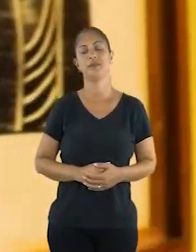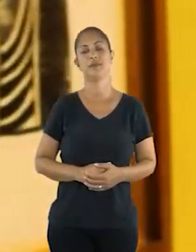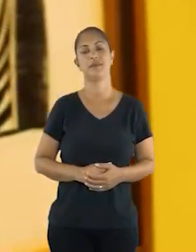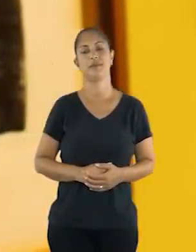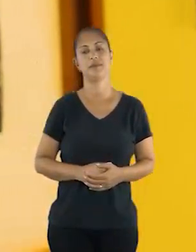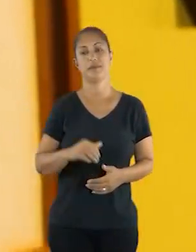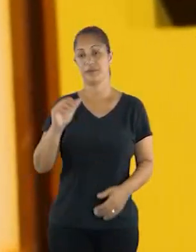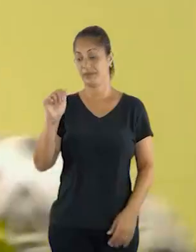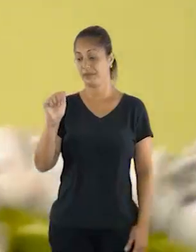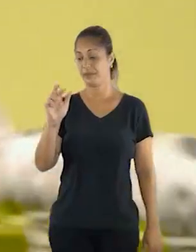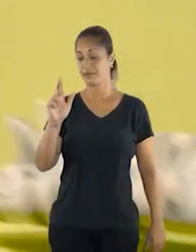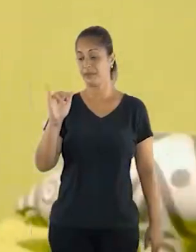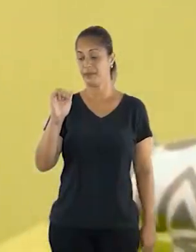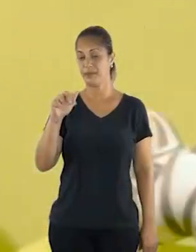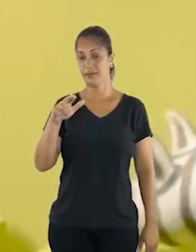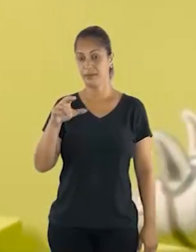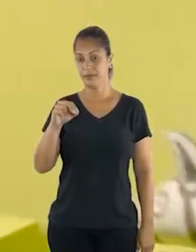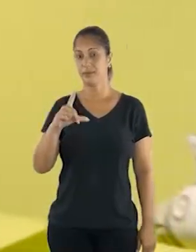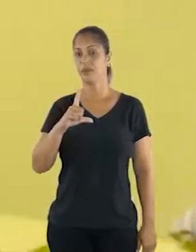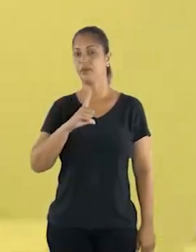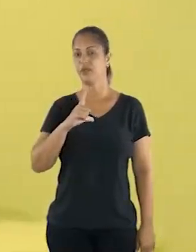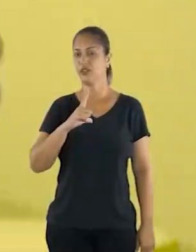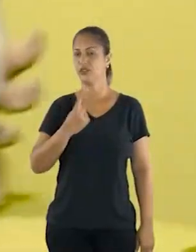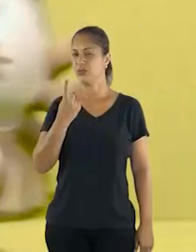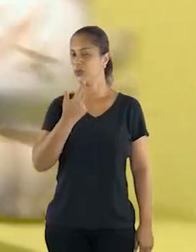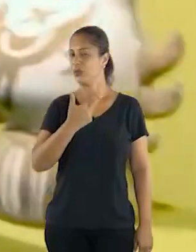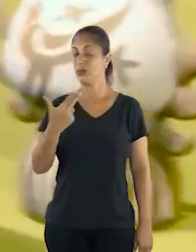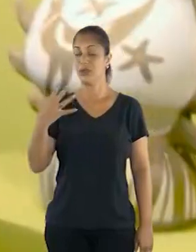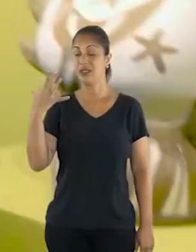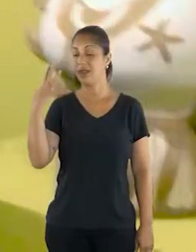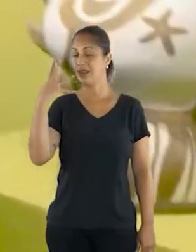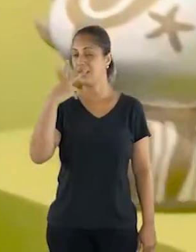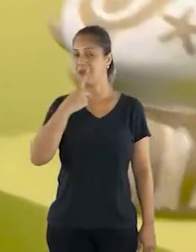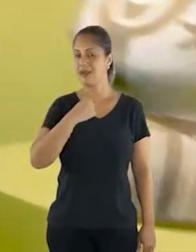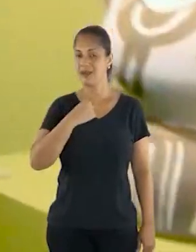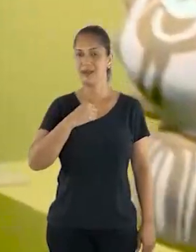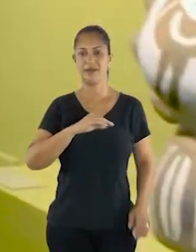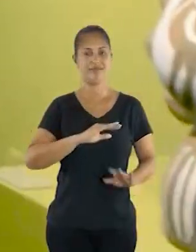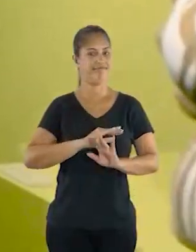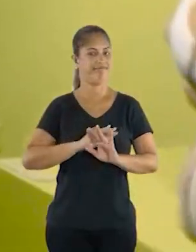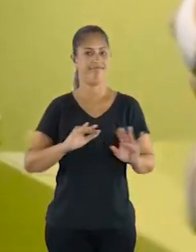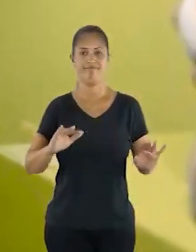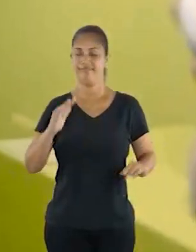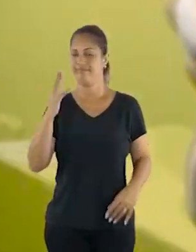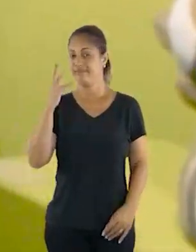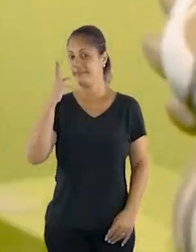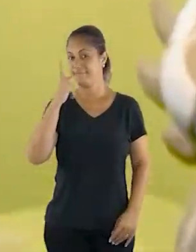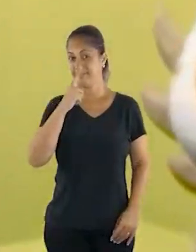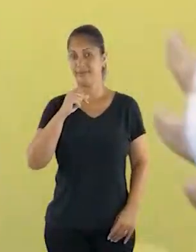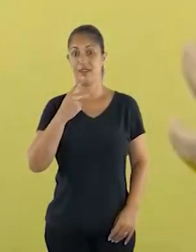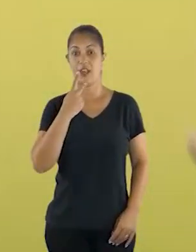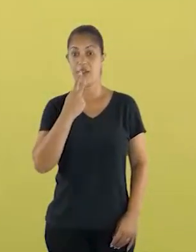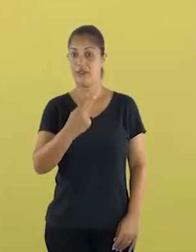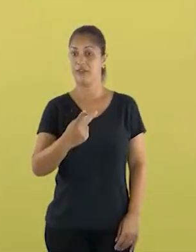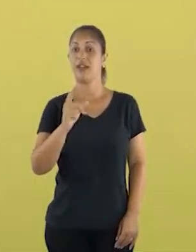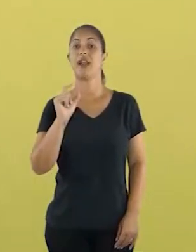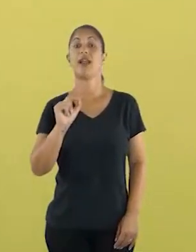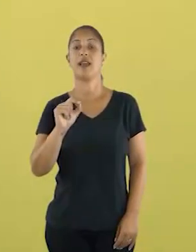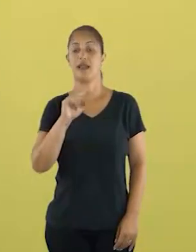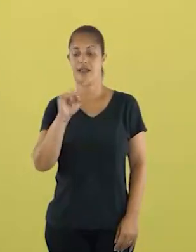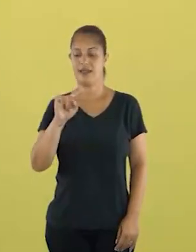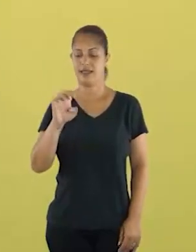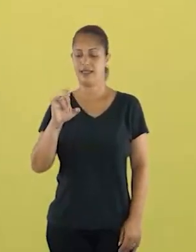O Ariano, ele tinha uma coisa linda, absolutamente linda, que ele falava